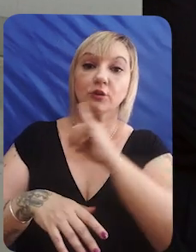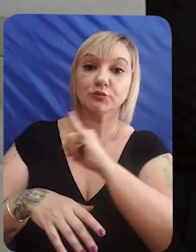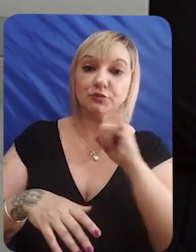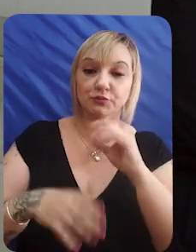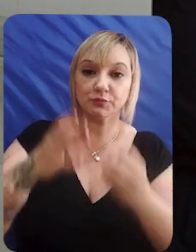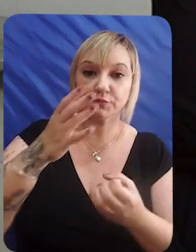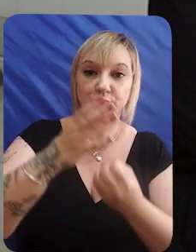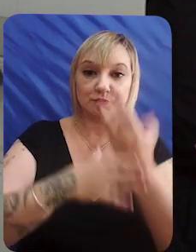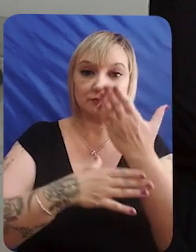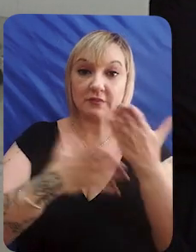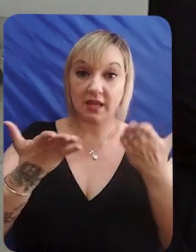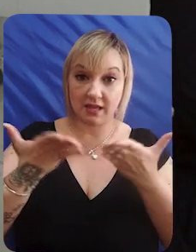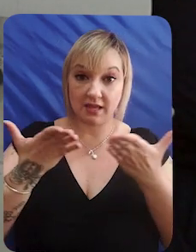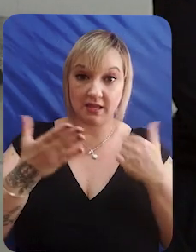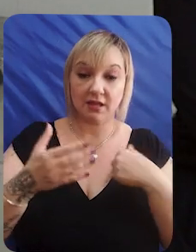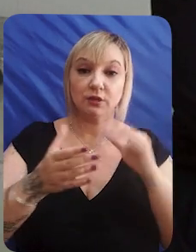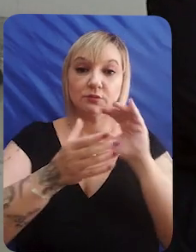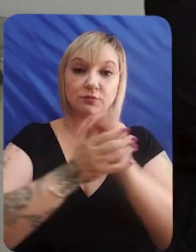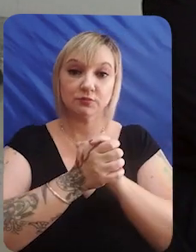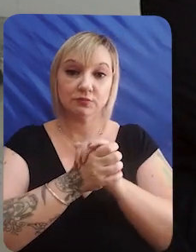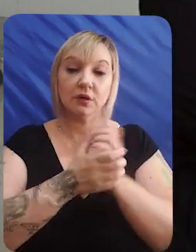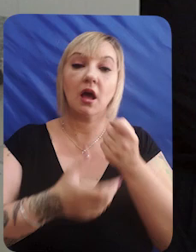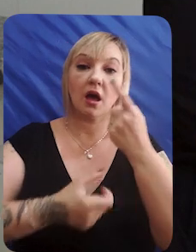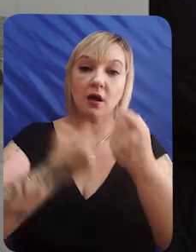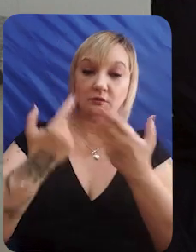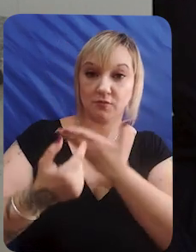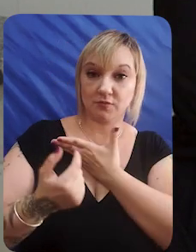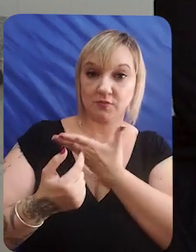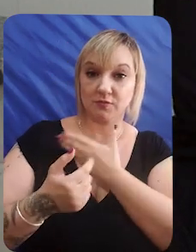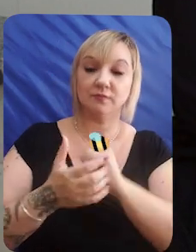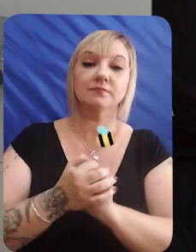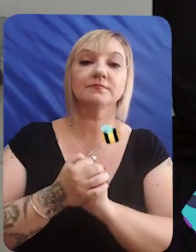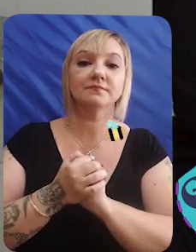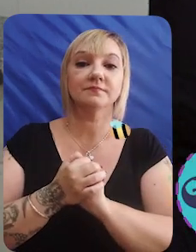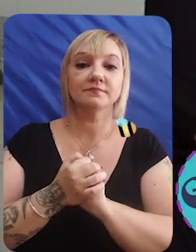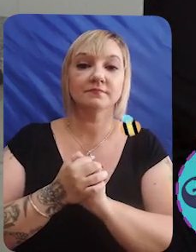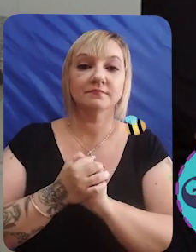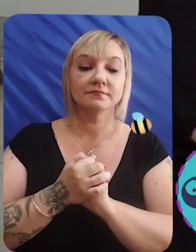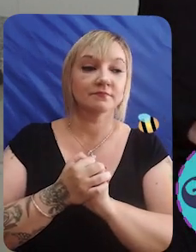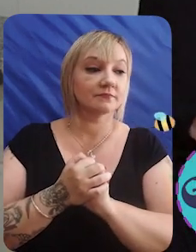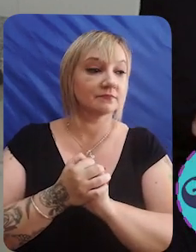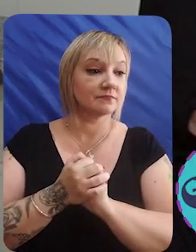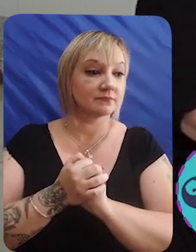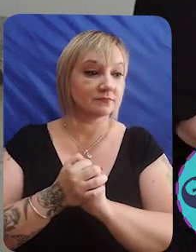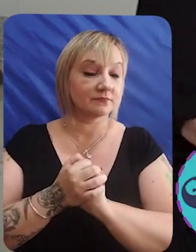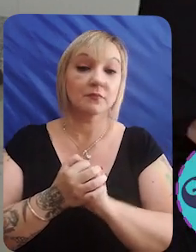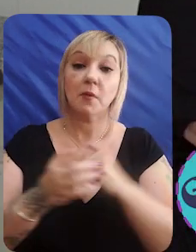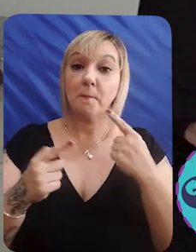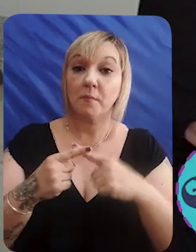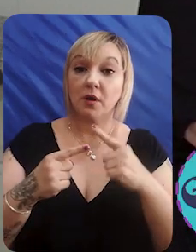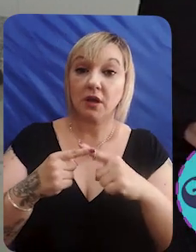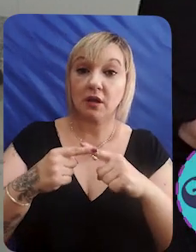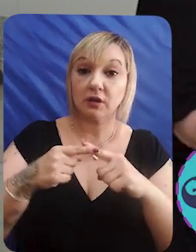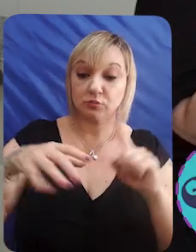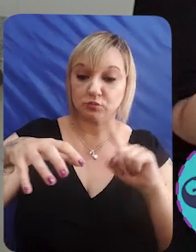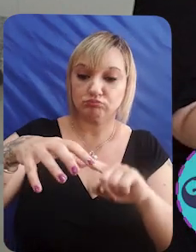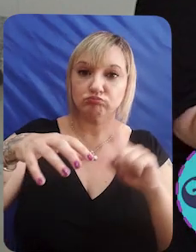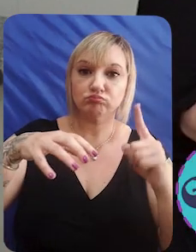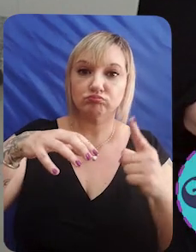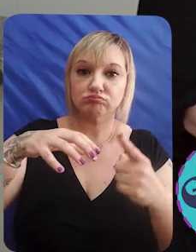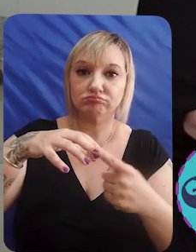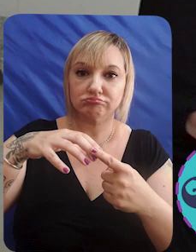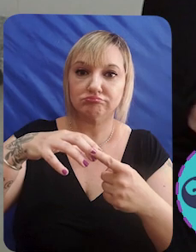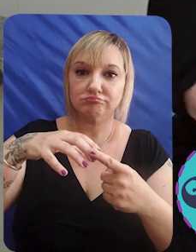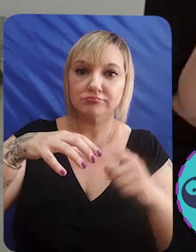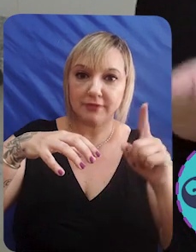nós fundamos agora, eu, meu marido e alguns amigos. Que bacana. Chama-se Instituto Surdo Mundo, porque o